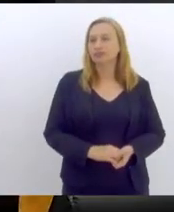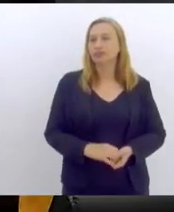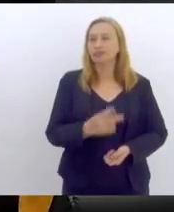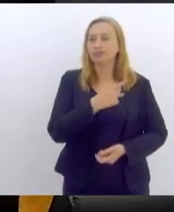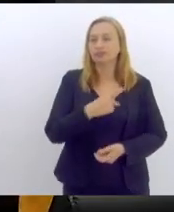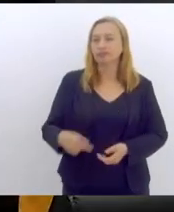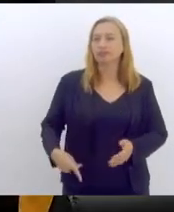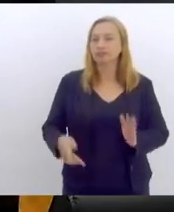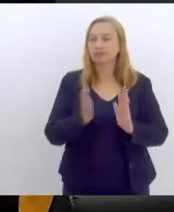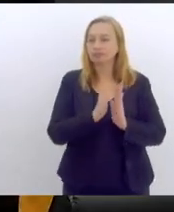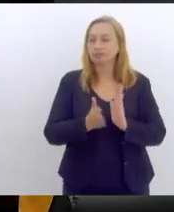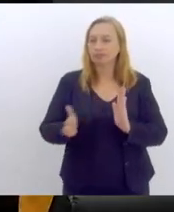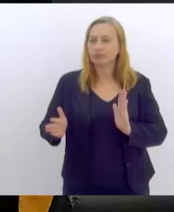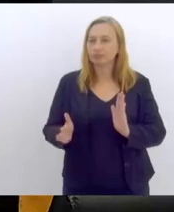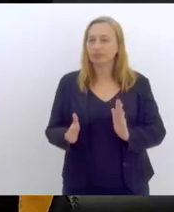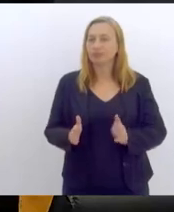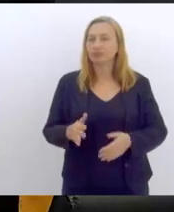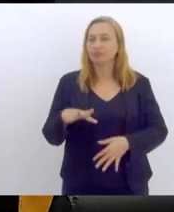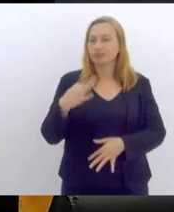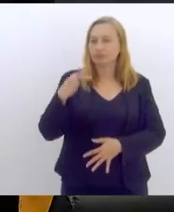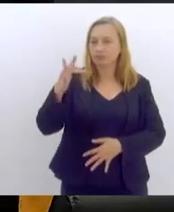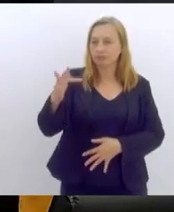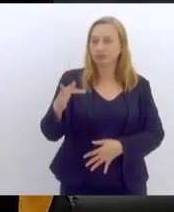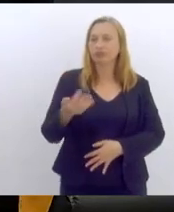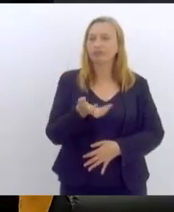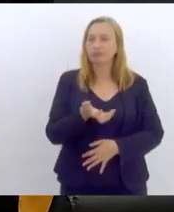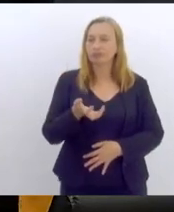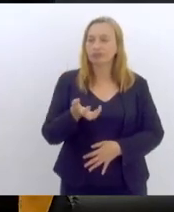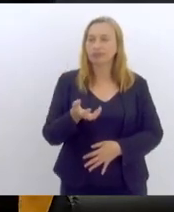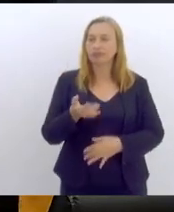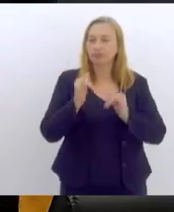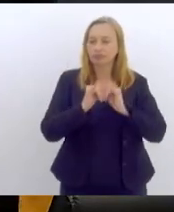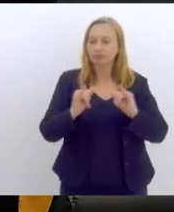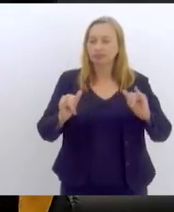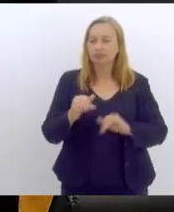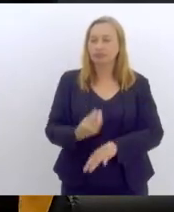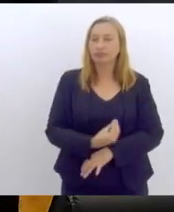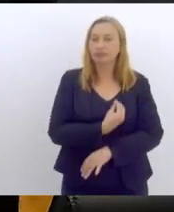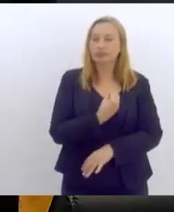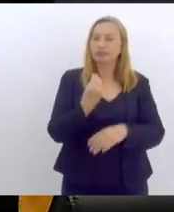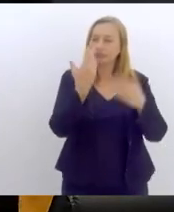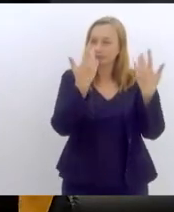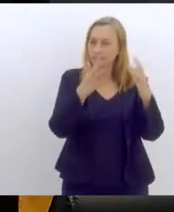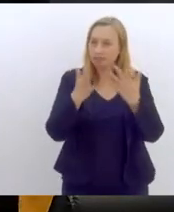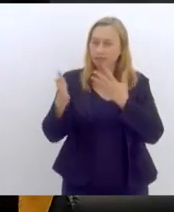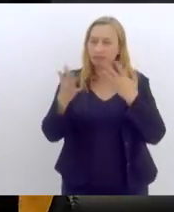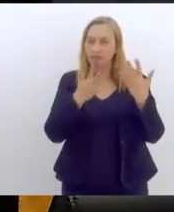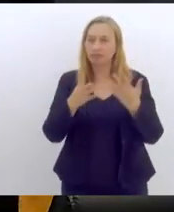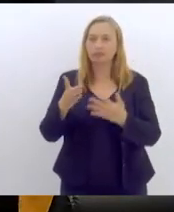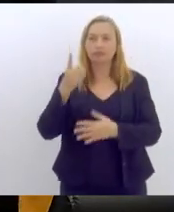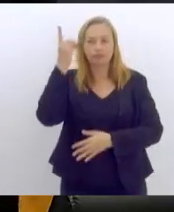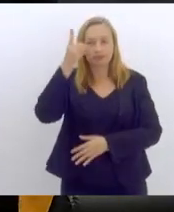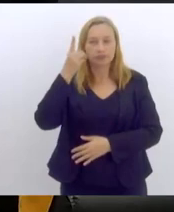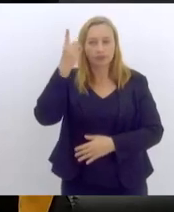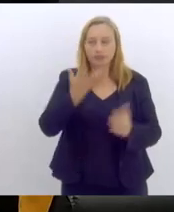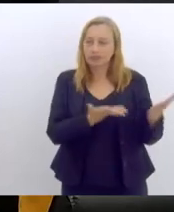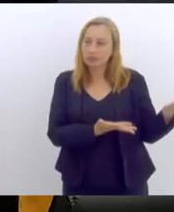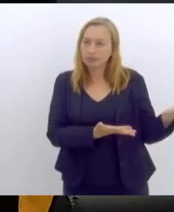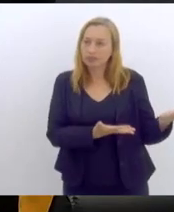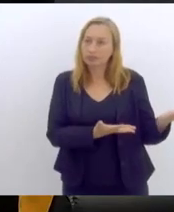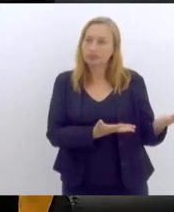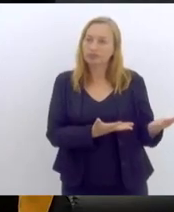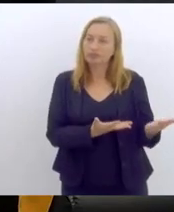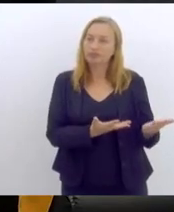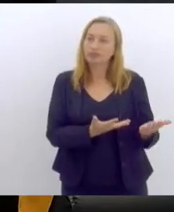Presidente, pela ordem aqui, bem brevemente, queria anunciar a presença e saudar os parlamentares juvenis da